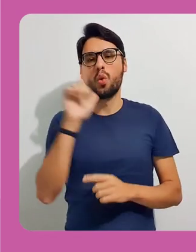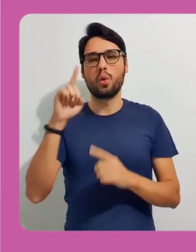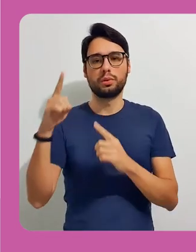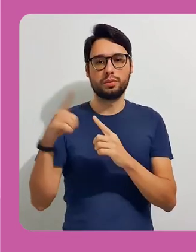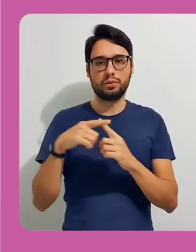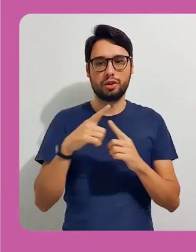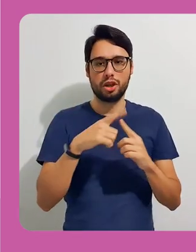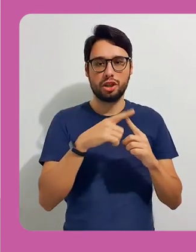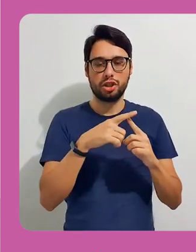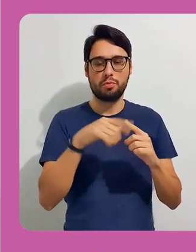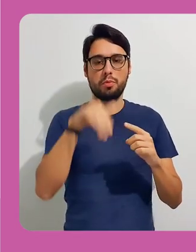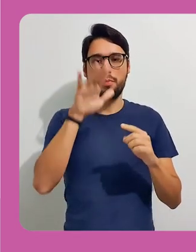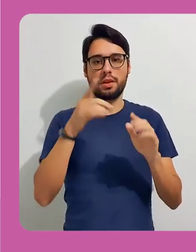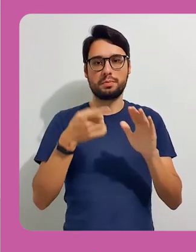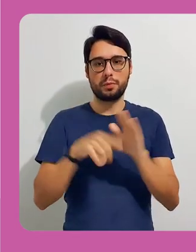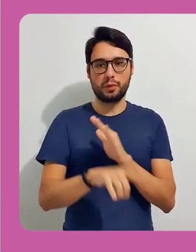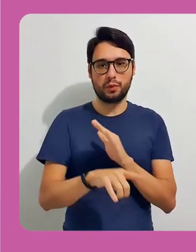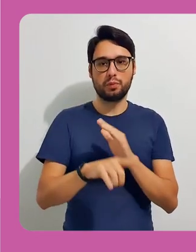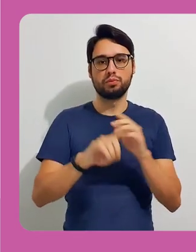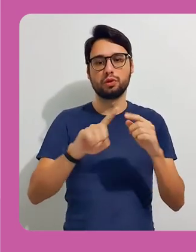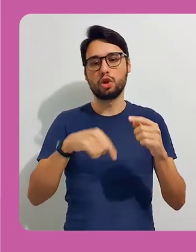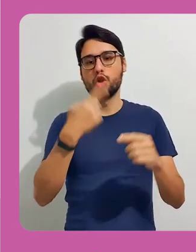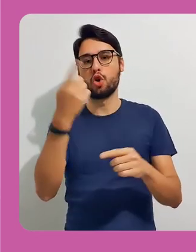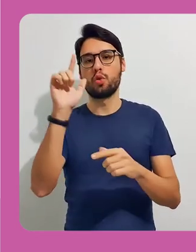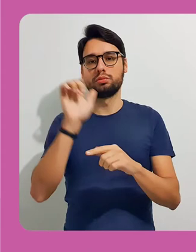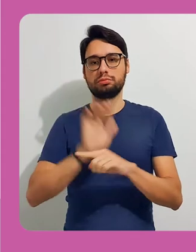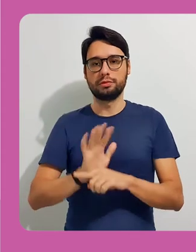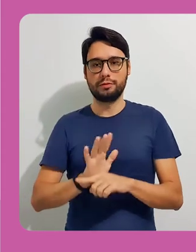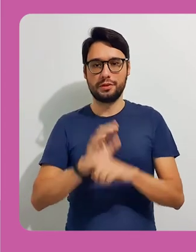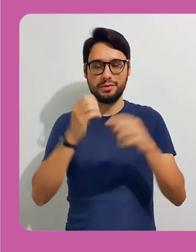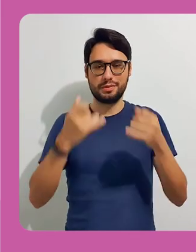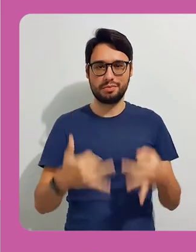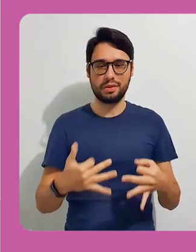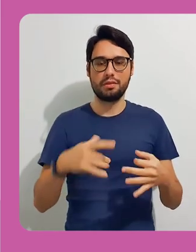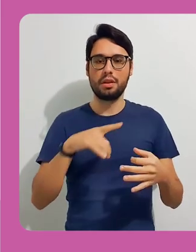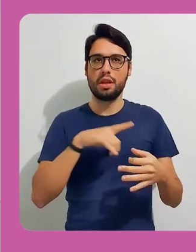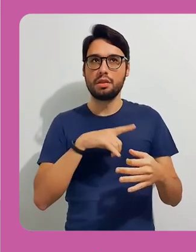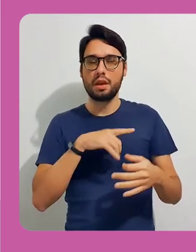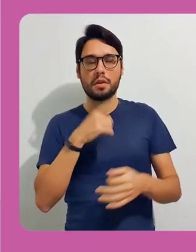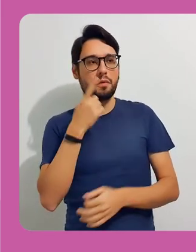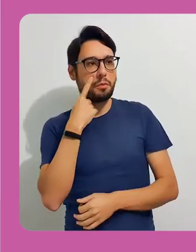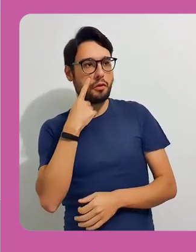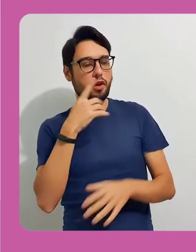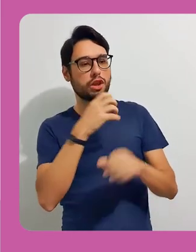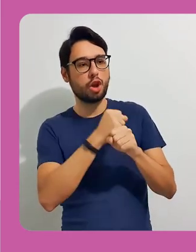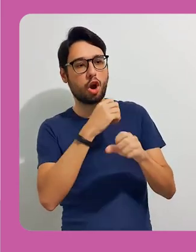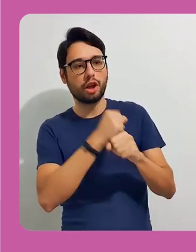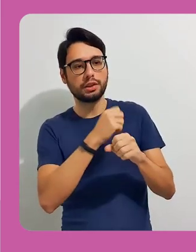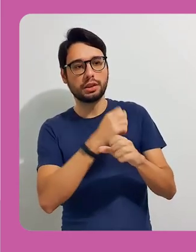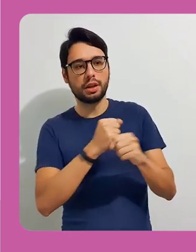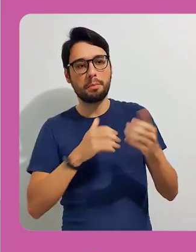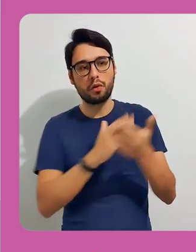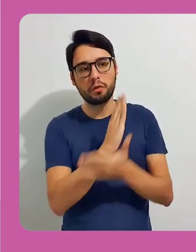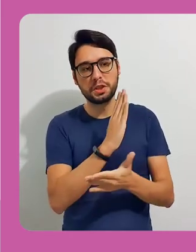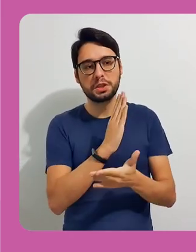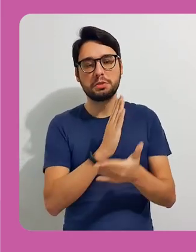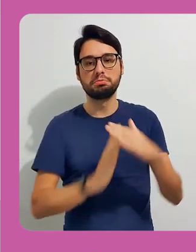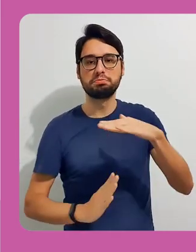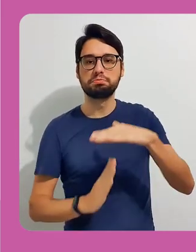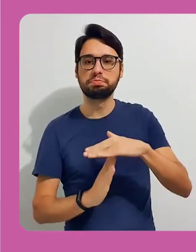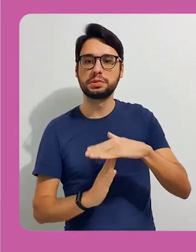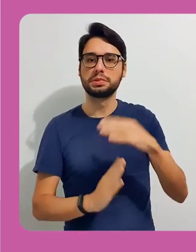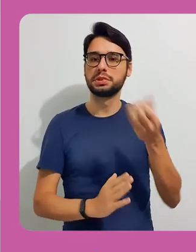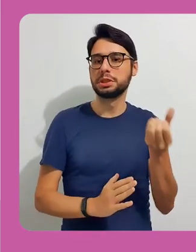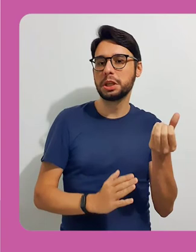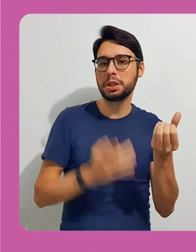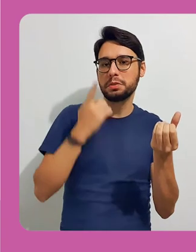tarefa tá vou manter o método de avaliação simples esses outros tipos vídeo fala em uma outra vídeo a